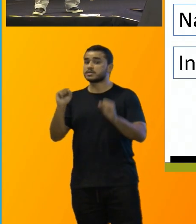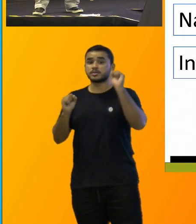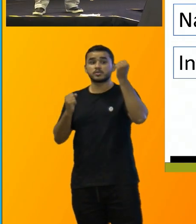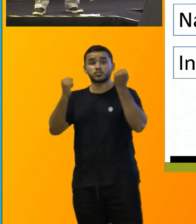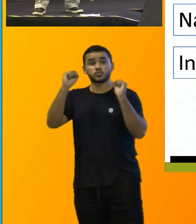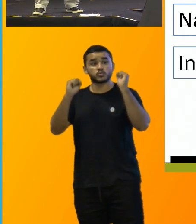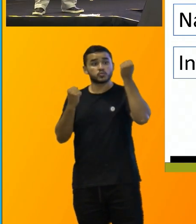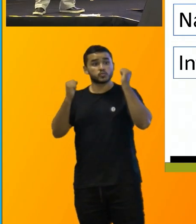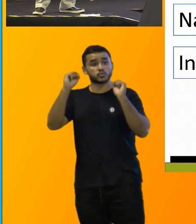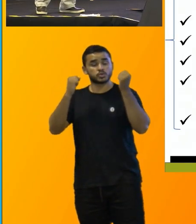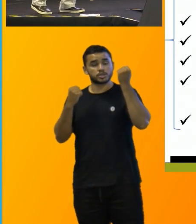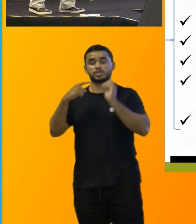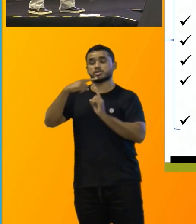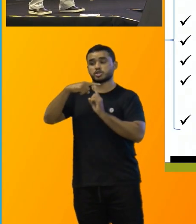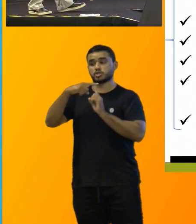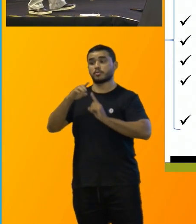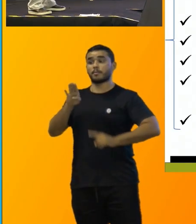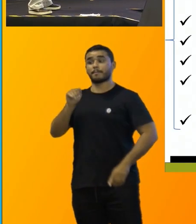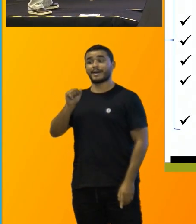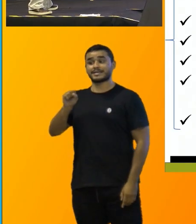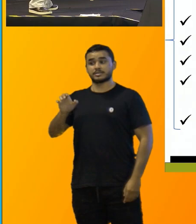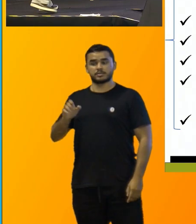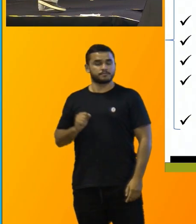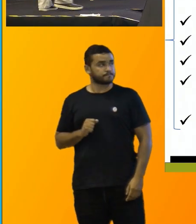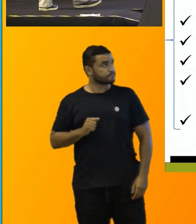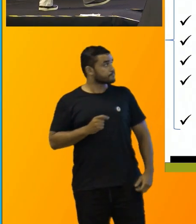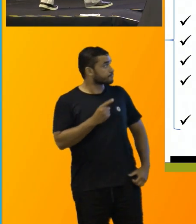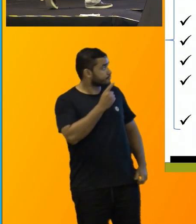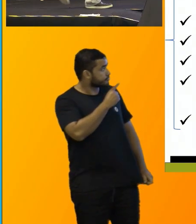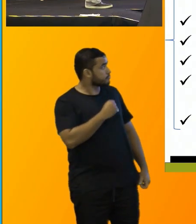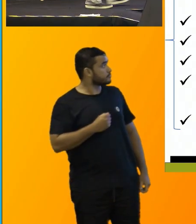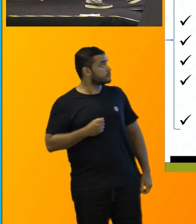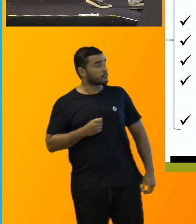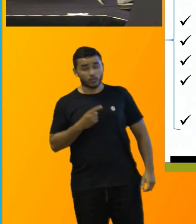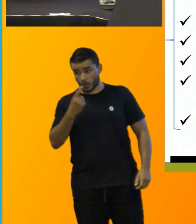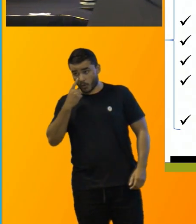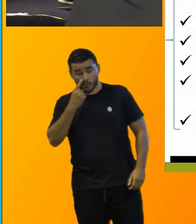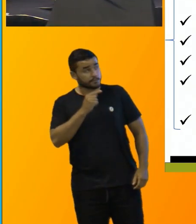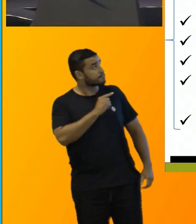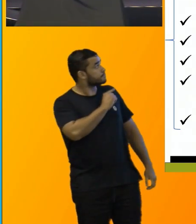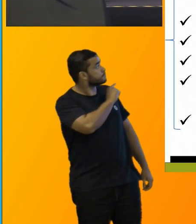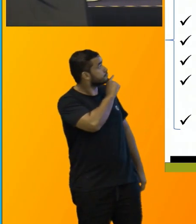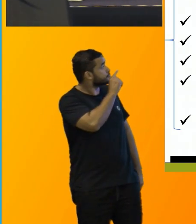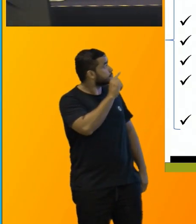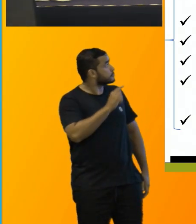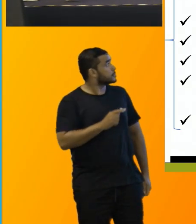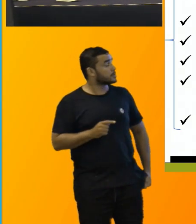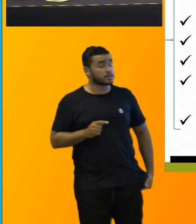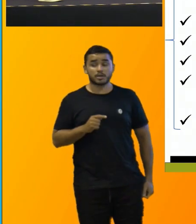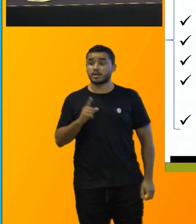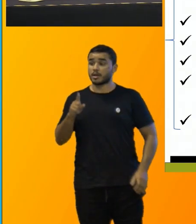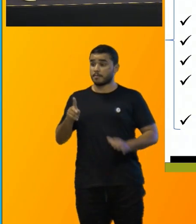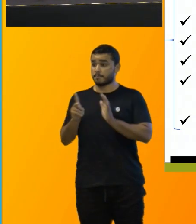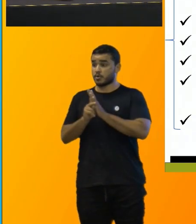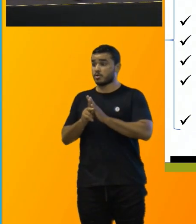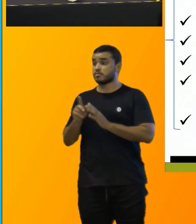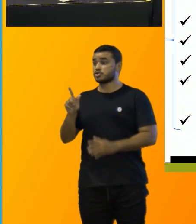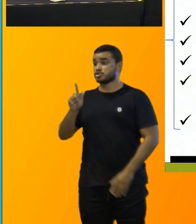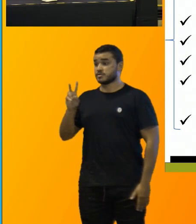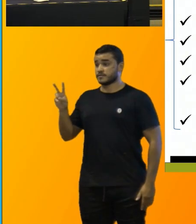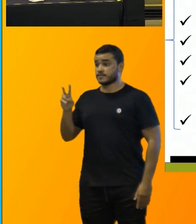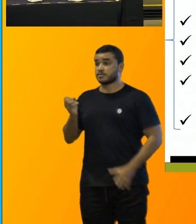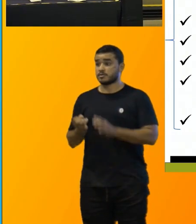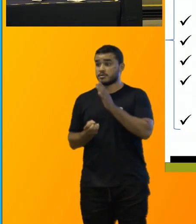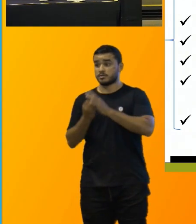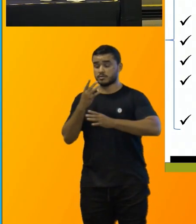de base. E esses são os elementos mais importantes da era Vargas. Primeiro, tinha uma